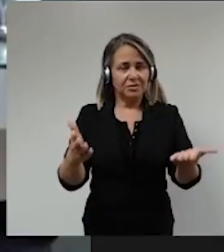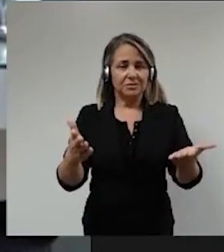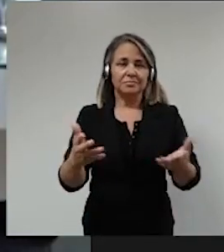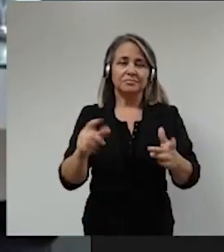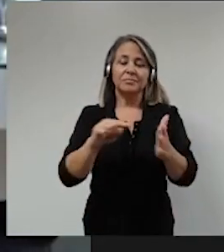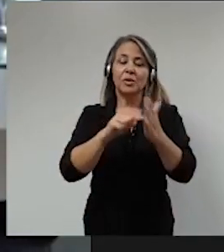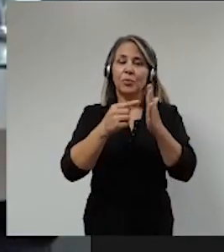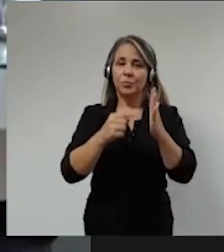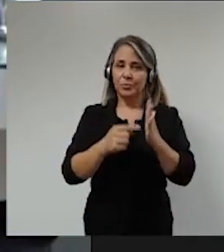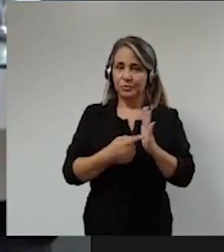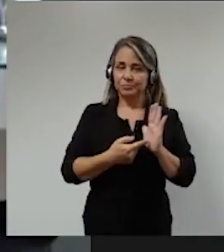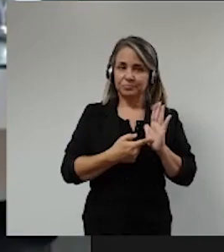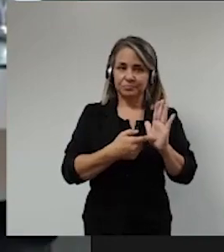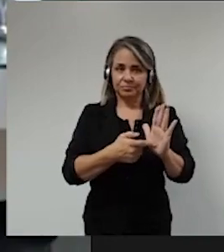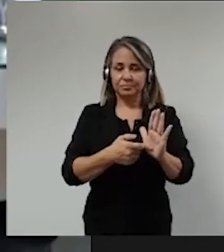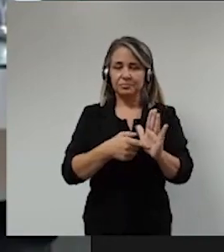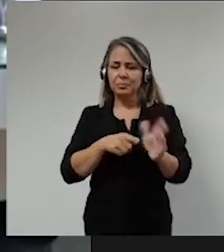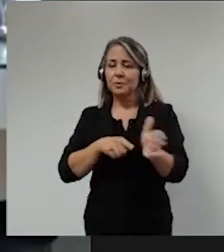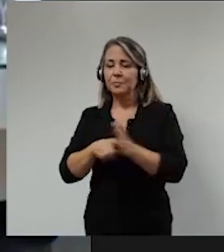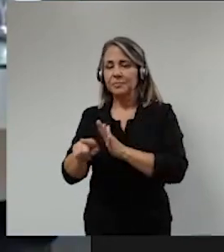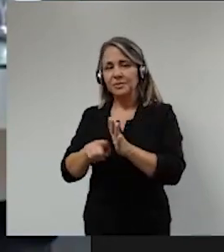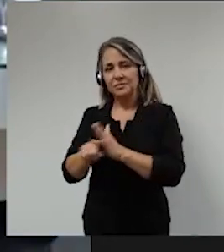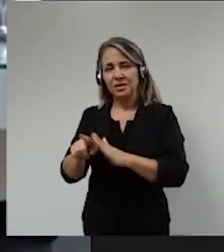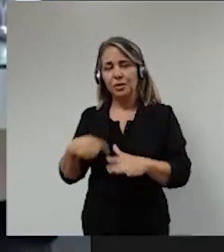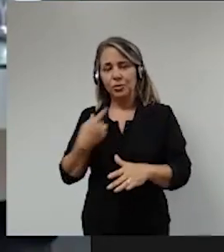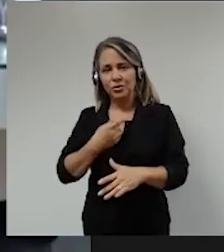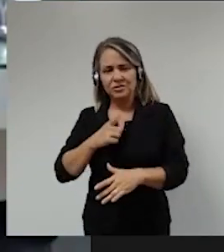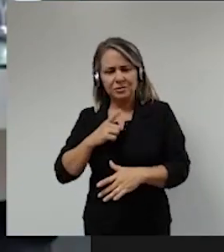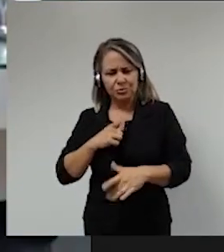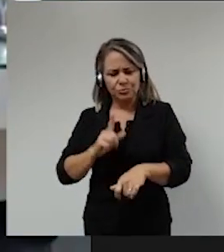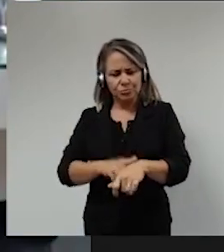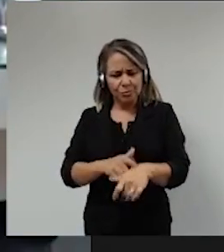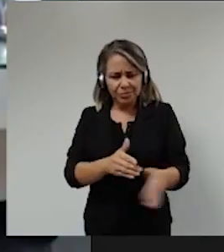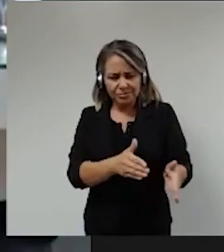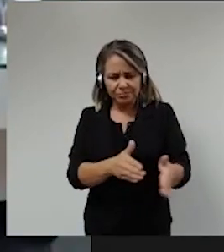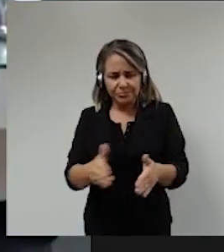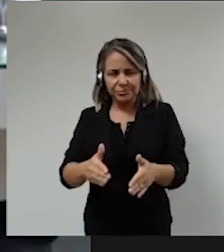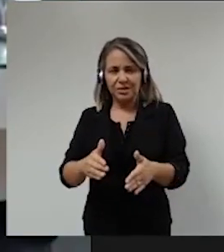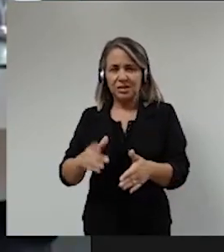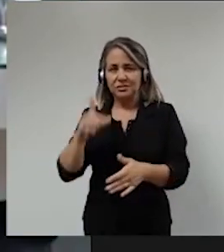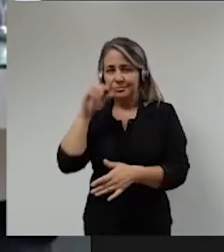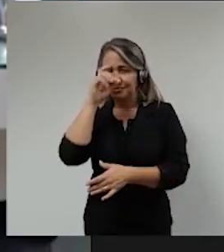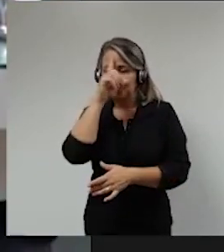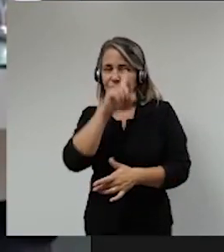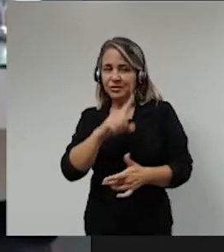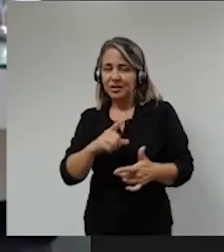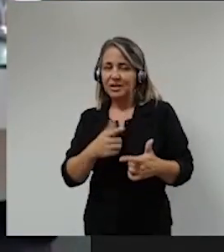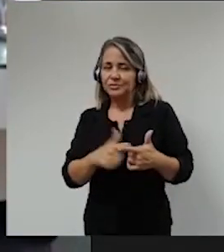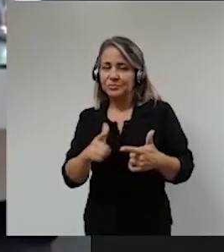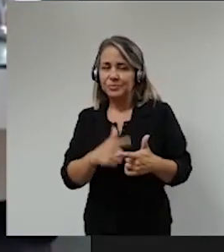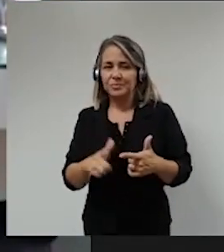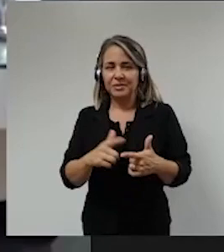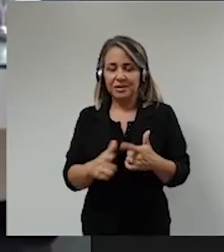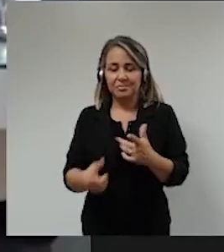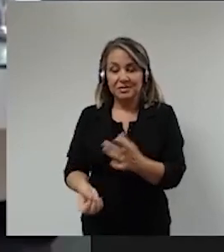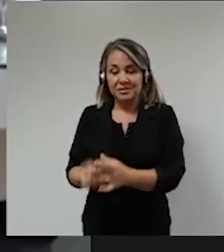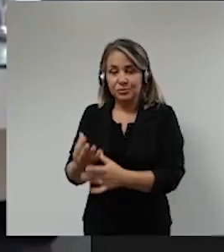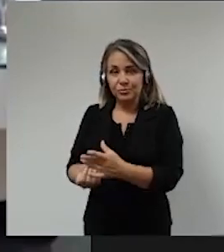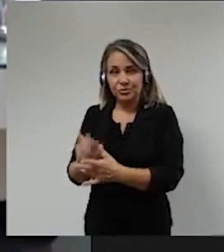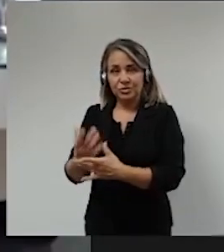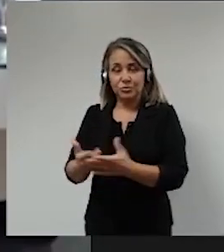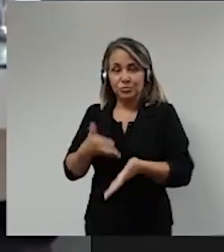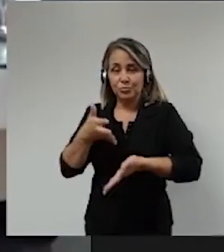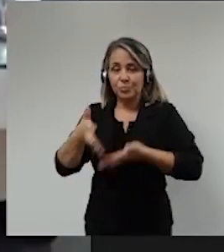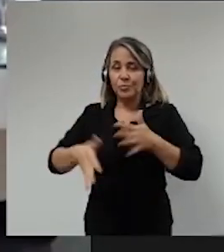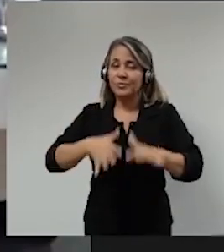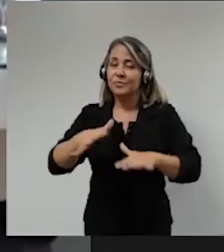que eu trago justamente para questionar. A gente está num momento de crise, e geralmente nos momentos de crise foram que surgiram os grandes